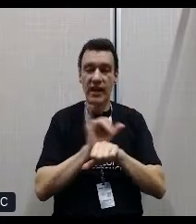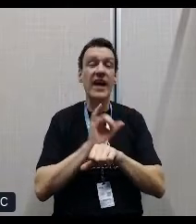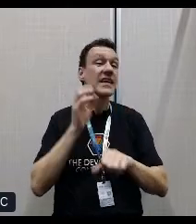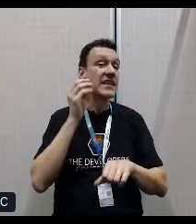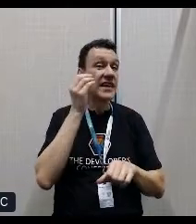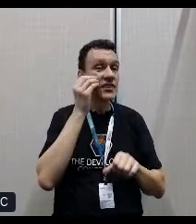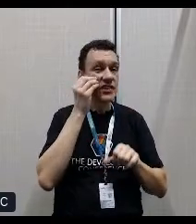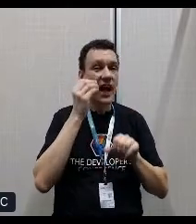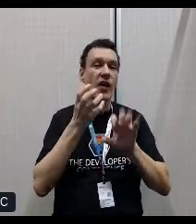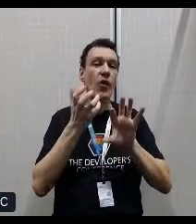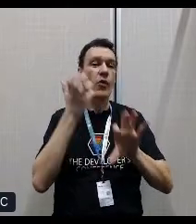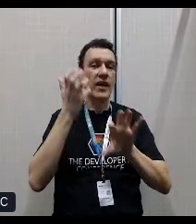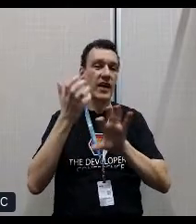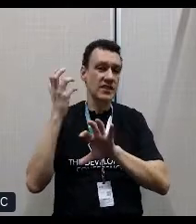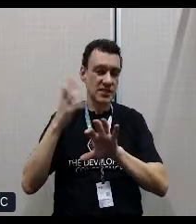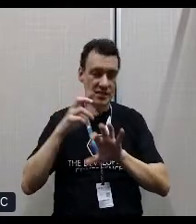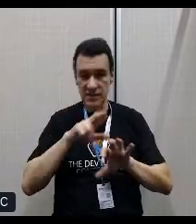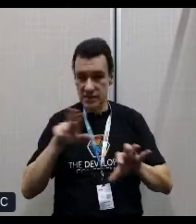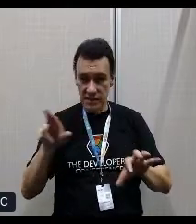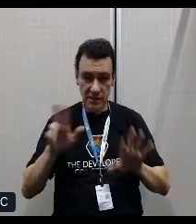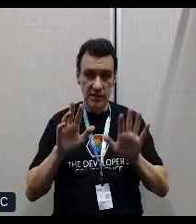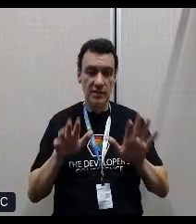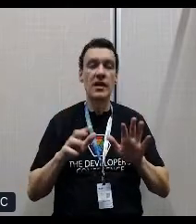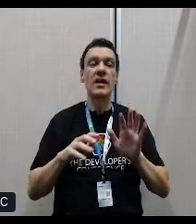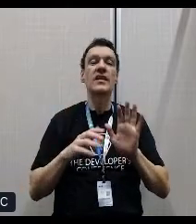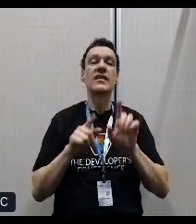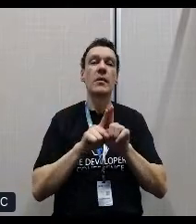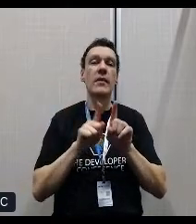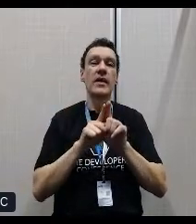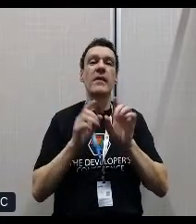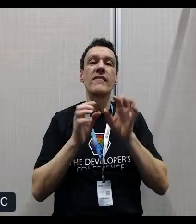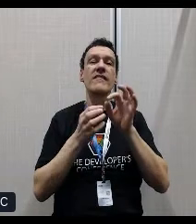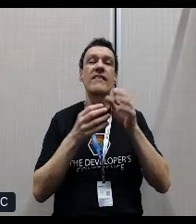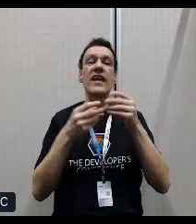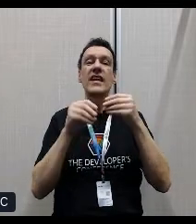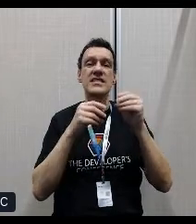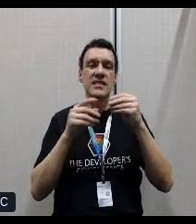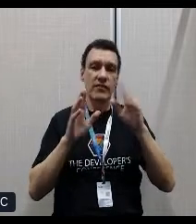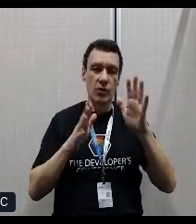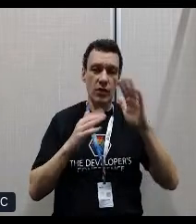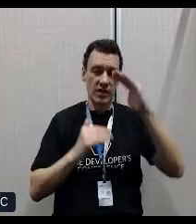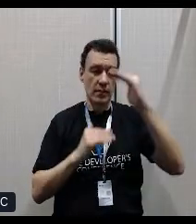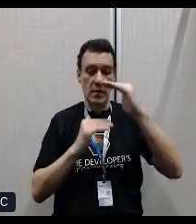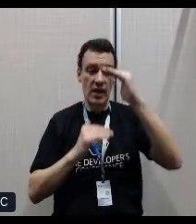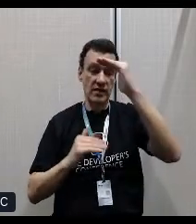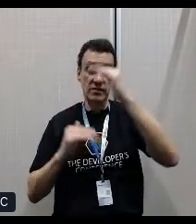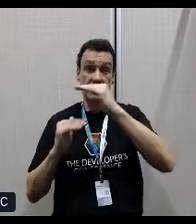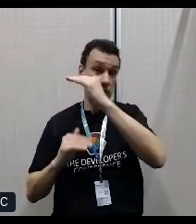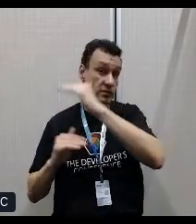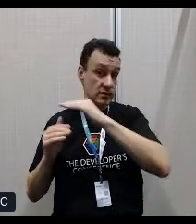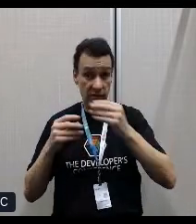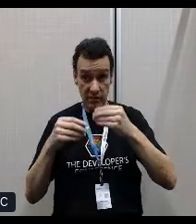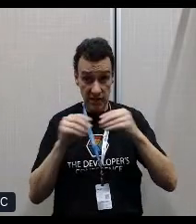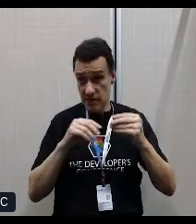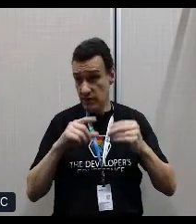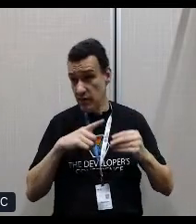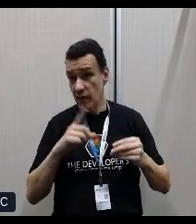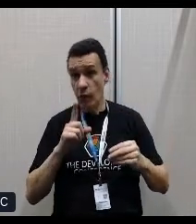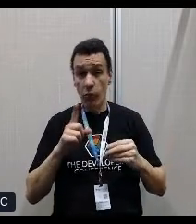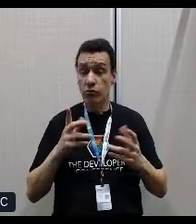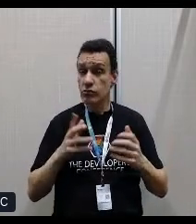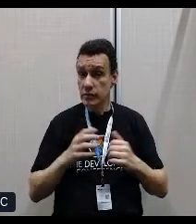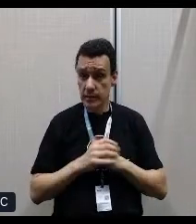apresentação flexível. O tamanho e a orientação do conteúdo são flexíveis. Então, dimensionamento. O conteúdo ele